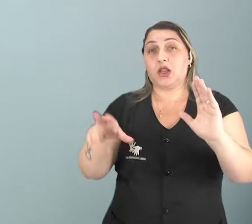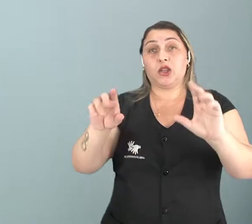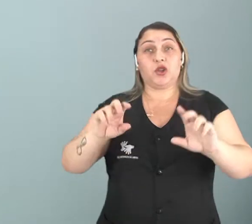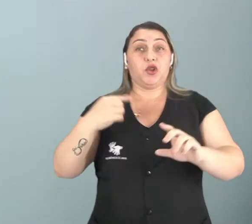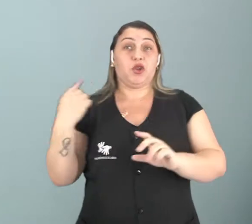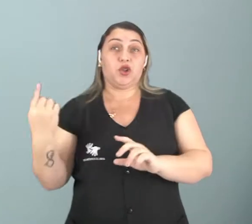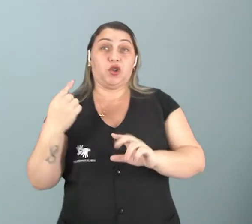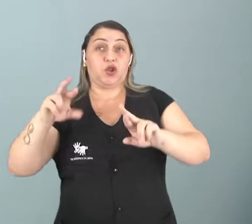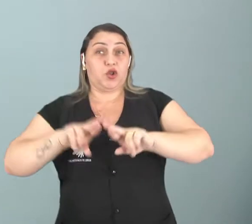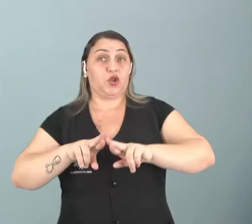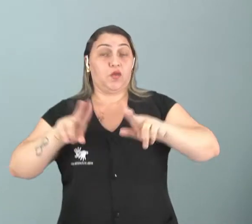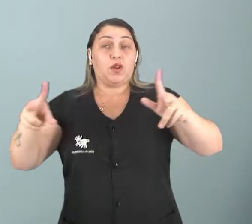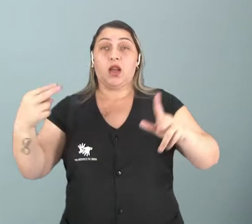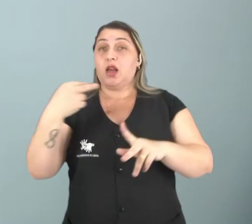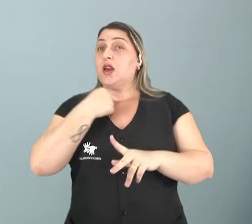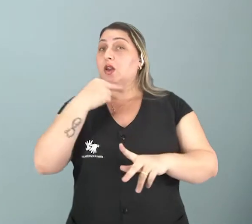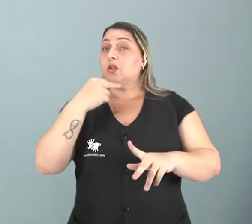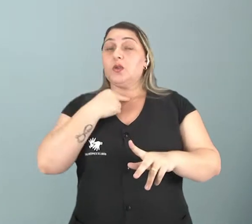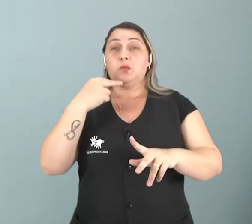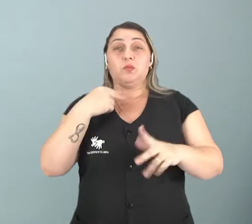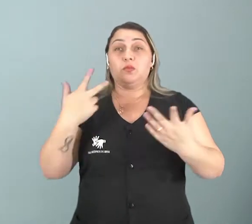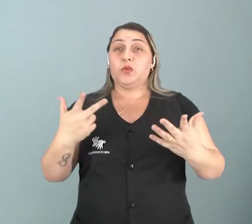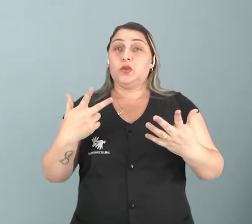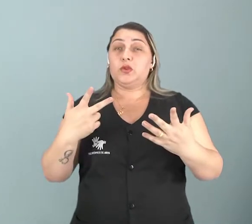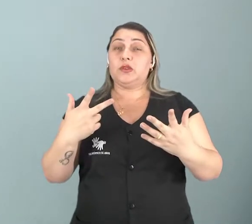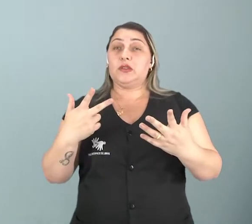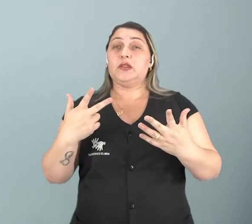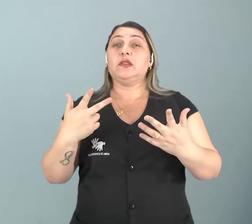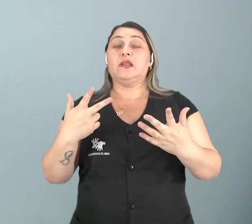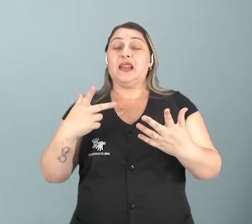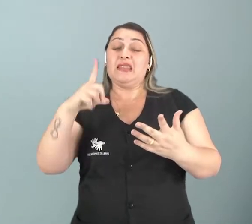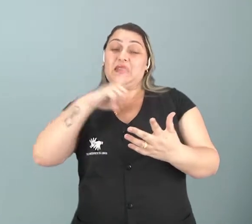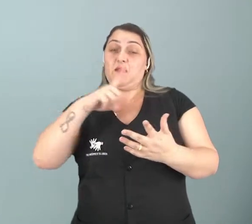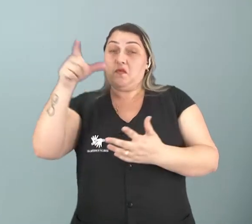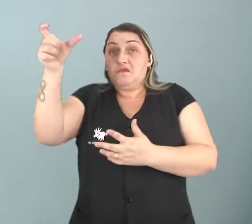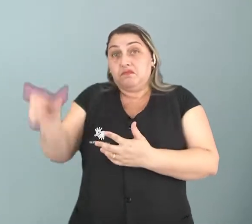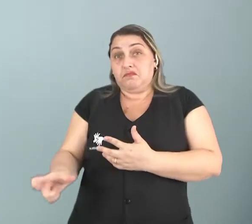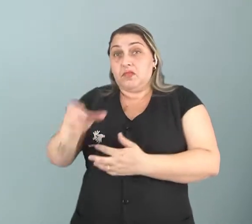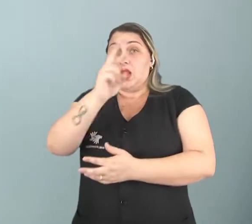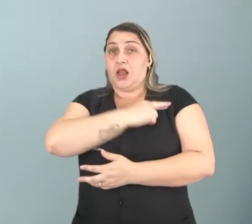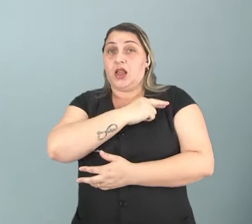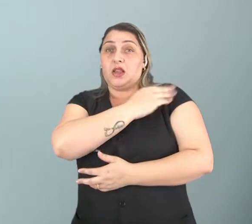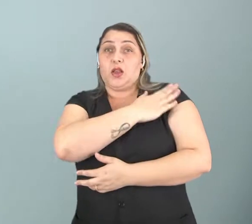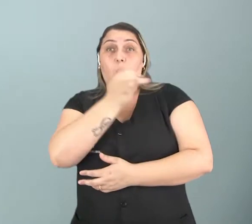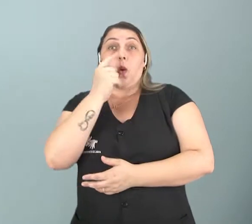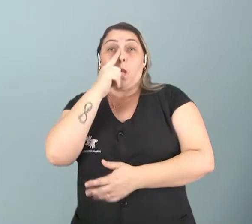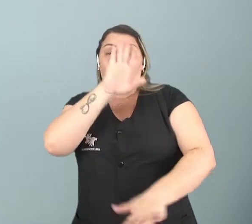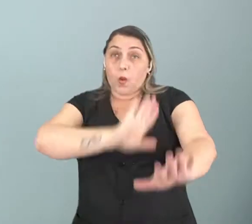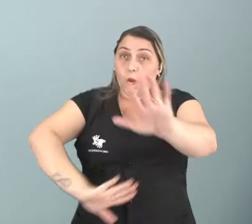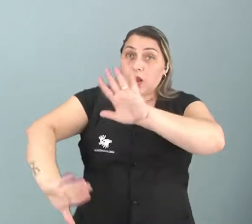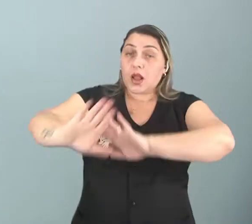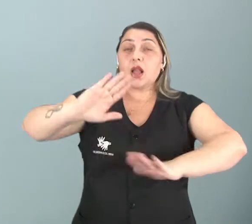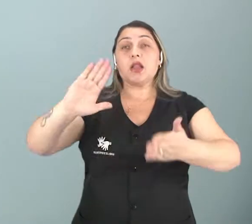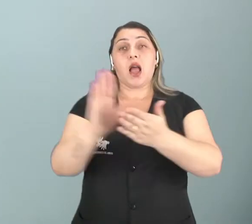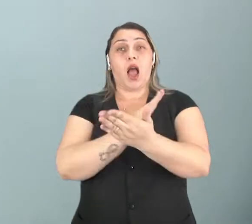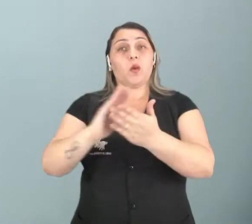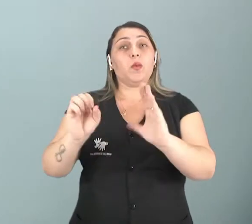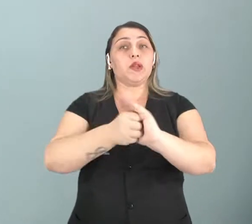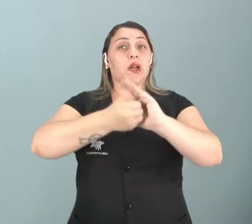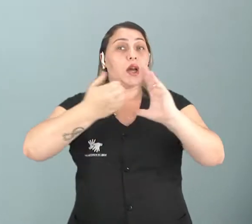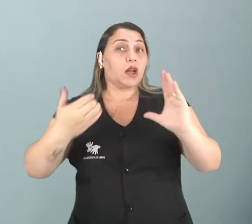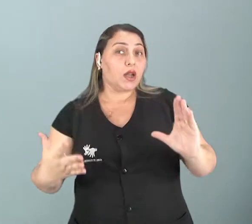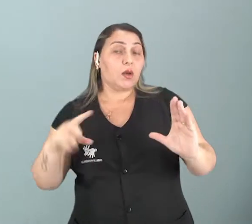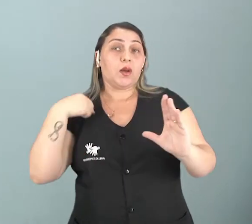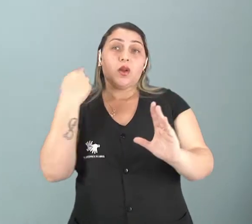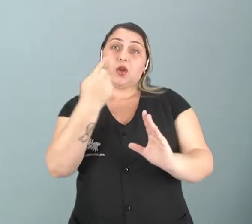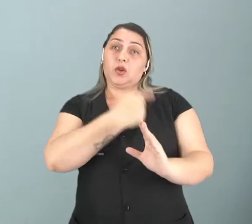individuais, e elas não podem ser provocadas a você cometer racismo. Então, vamos tomar cuidado com algumas características dessa, para que